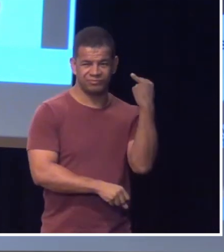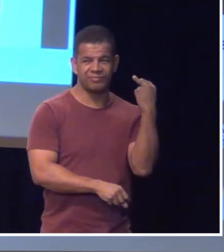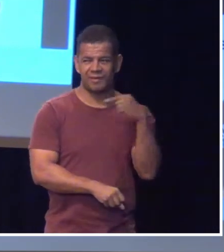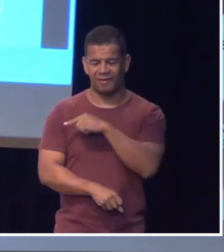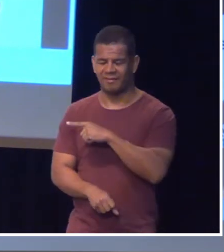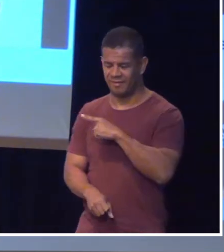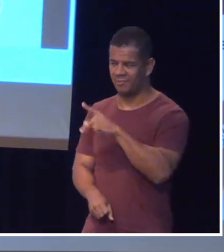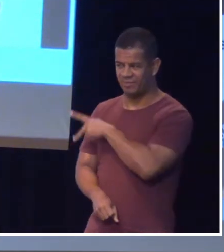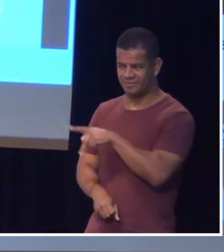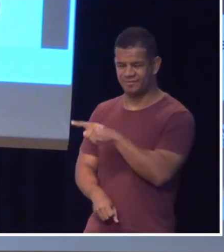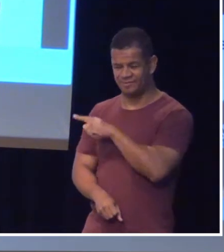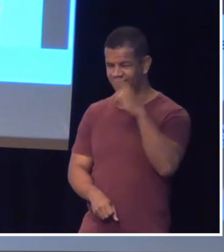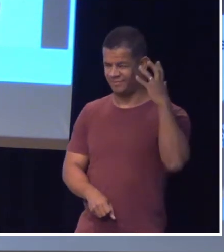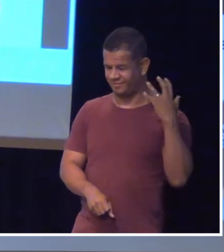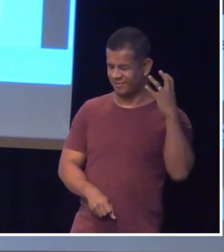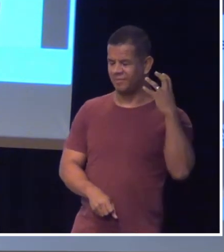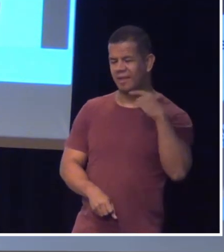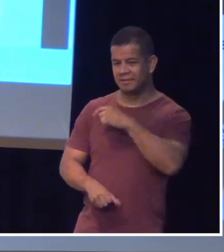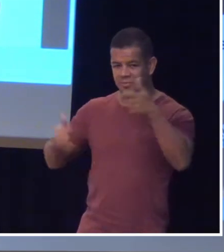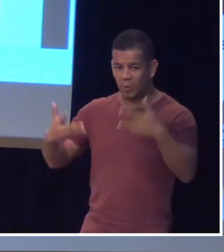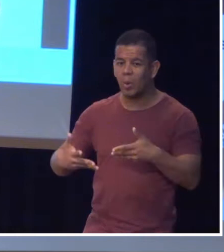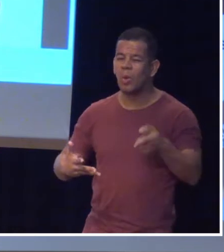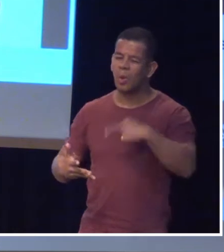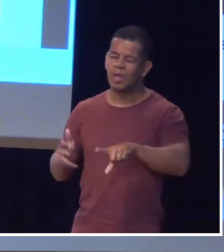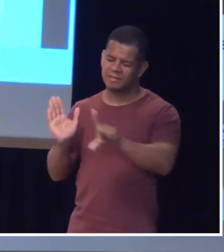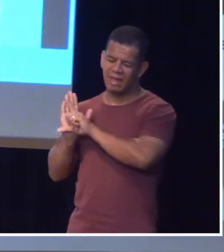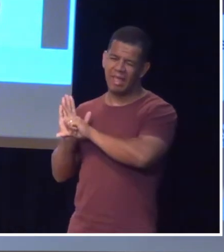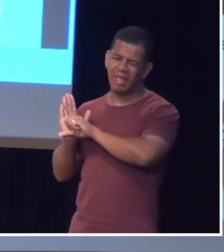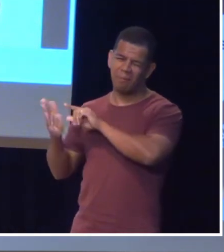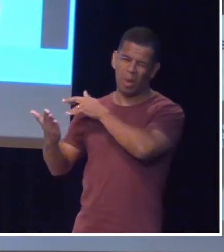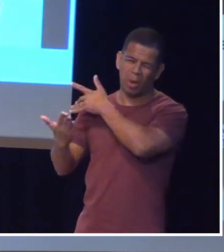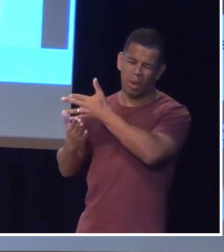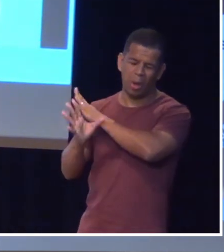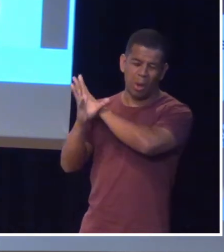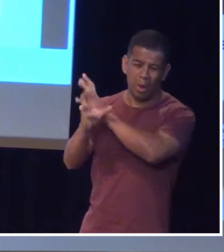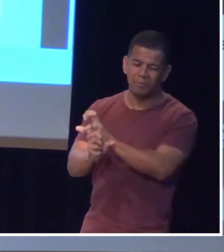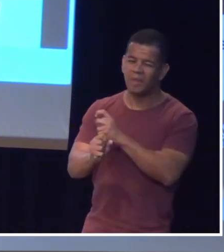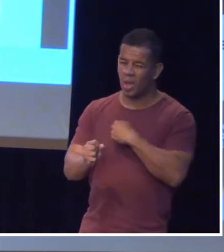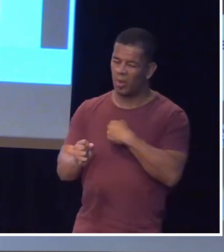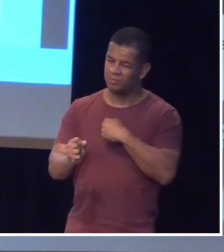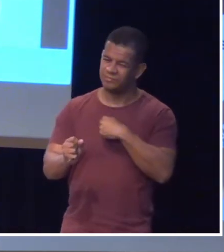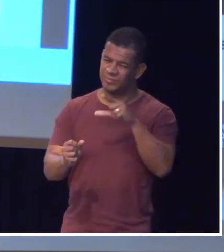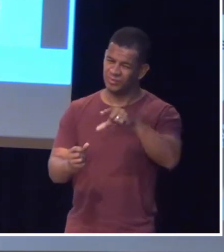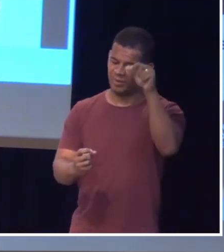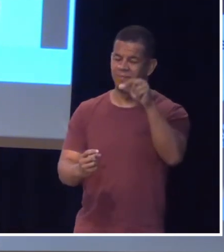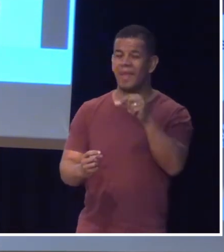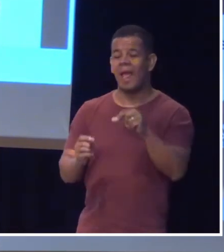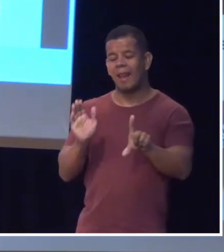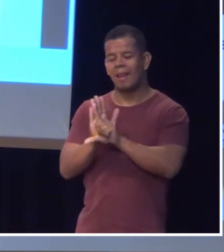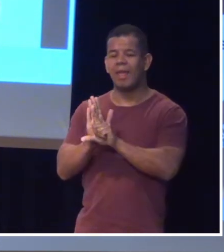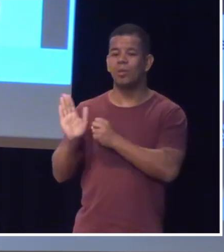esse percurso histórico das nossas leis, eu posso destacar uma lei aqui que é pouquíssimo conhecida, que é a Lei número 1,